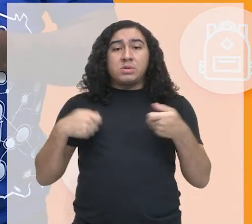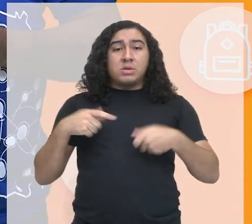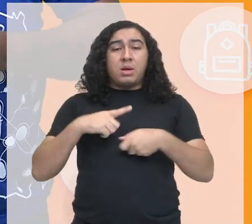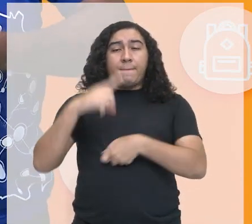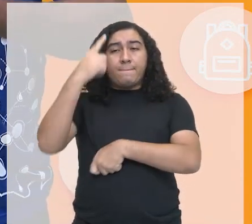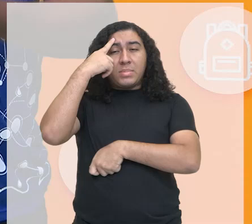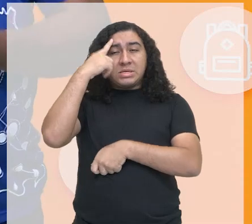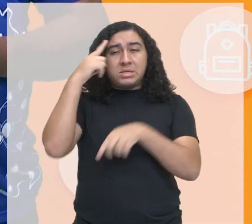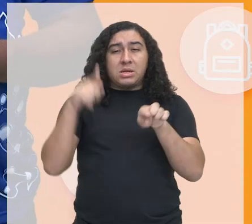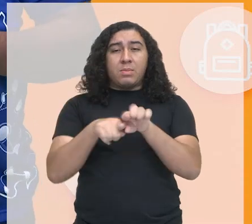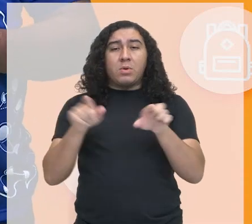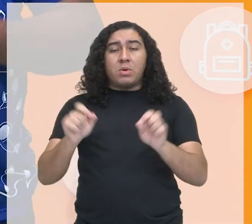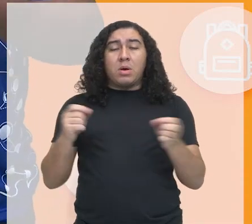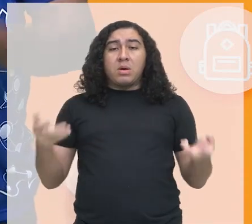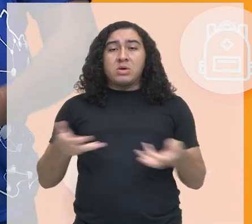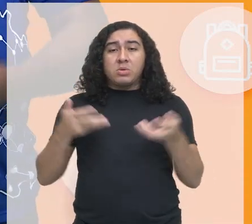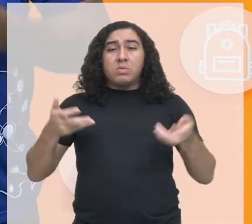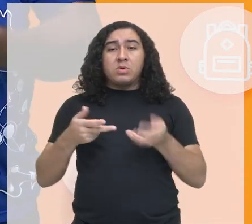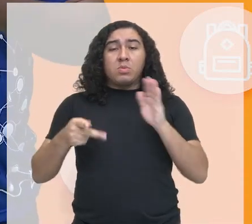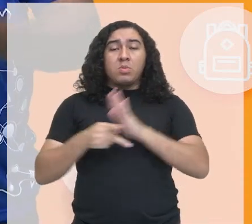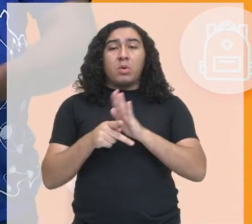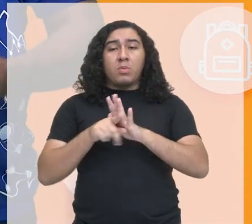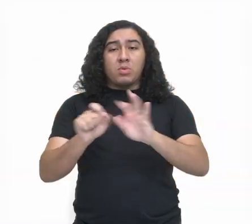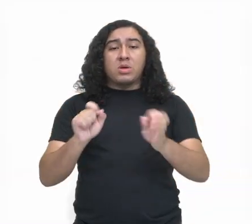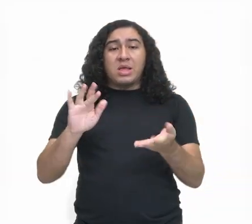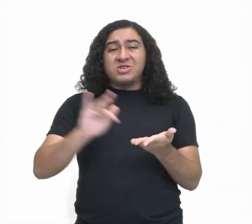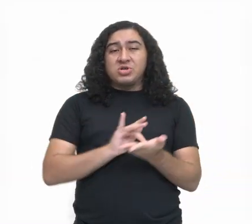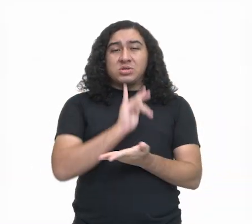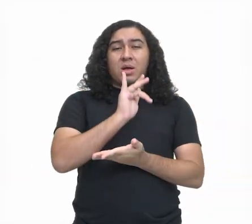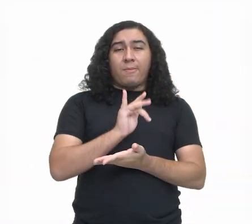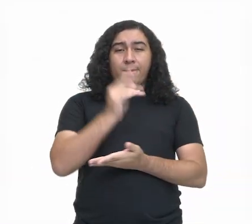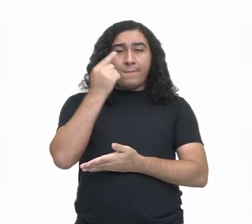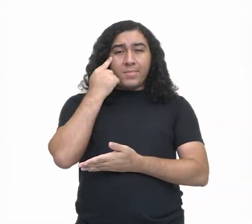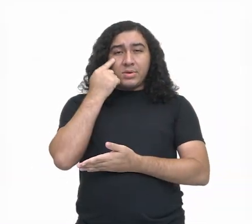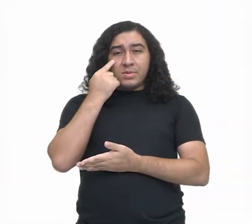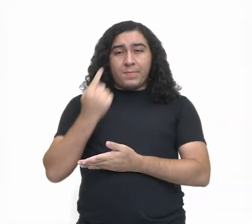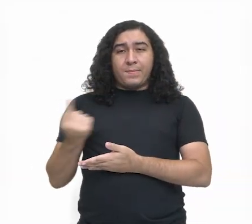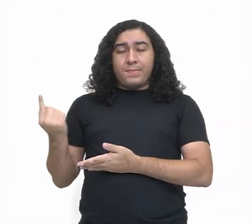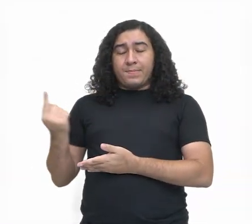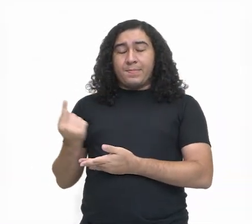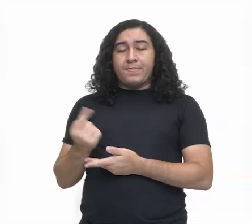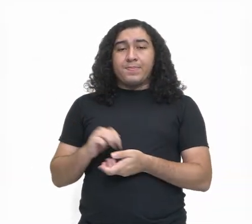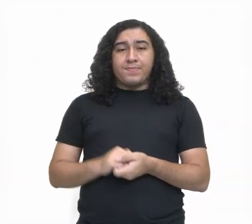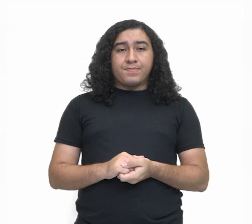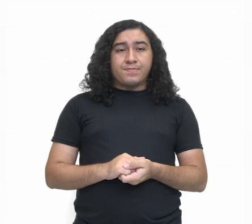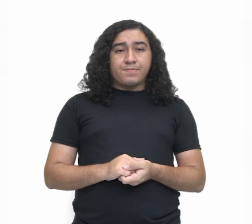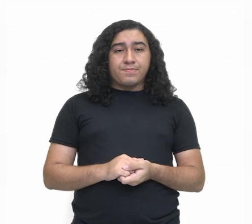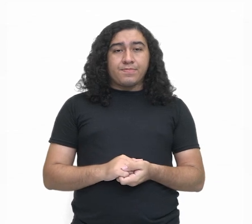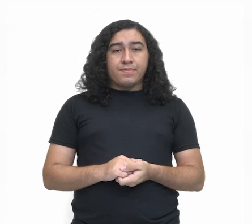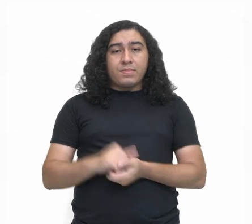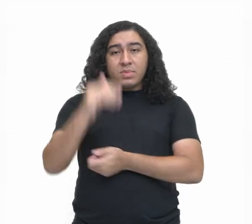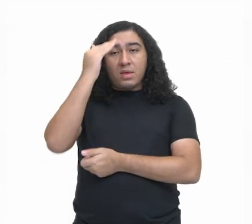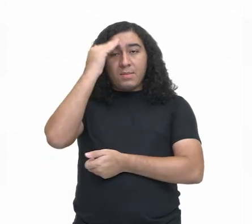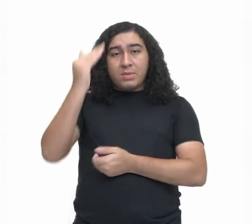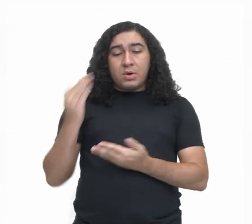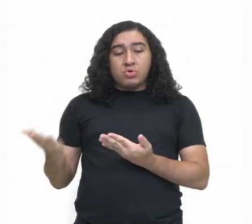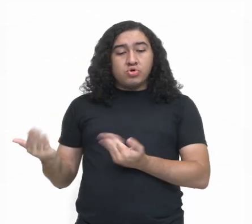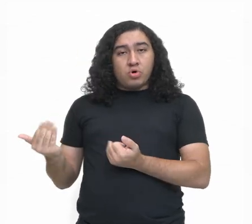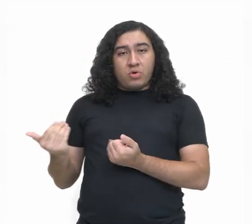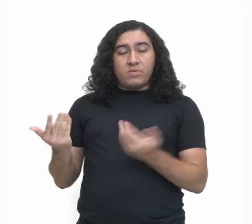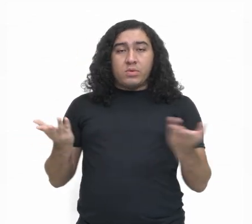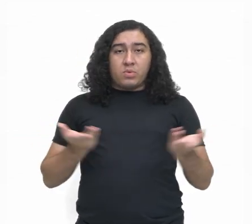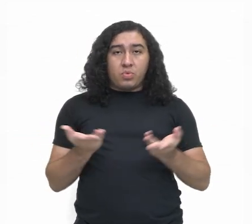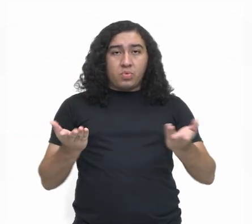hoje do engajamento político agora na era digital. Olha só, né? Somente a juventude de hoje,